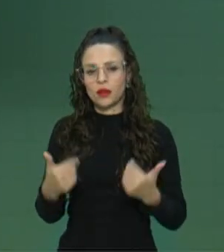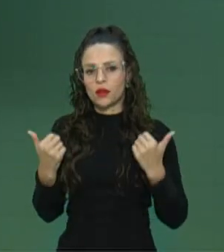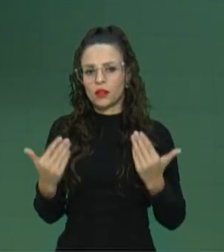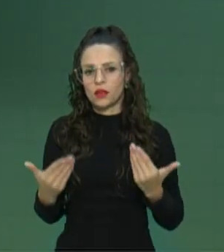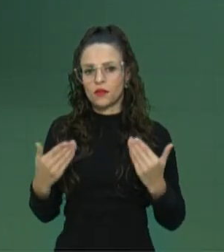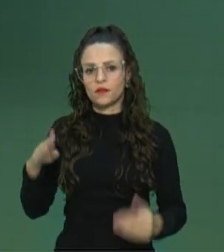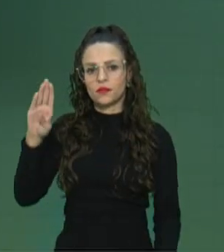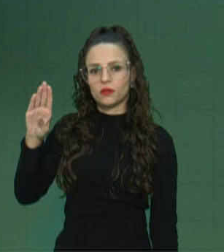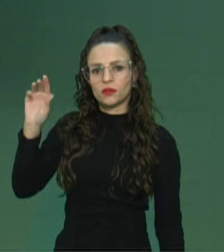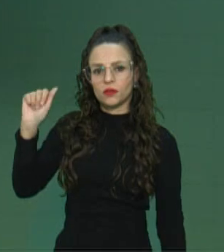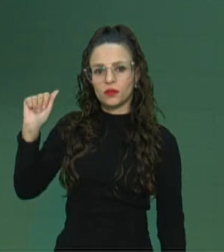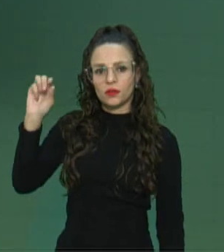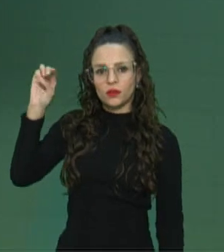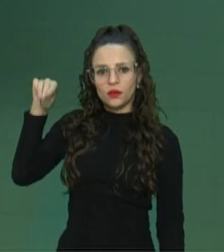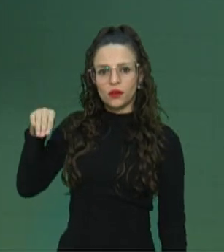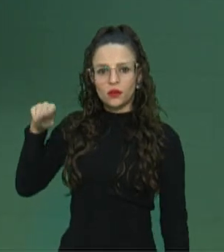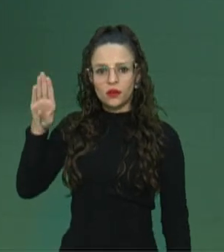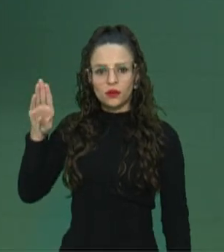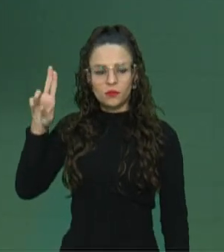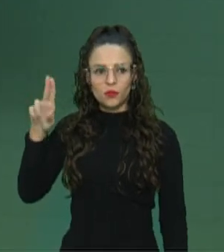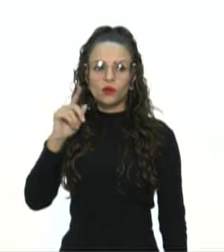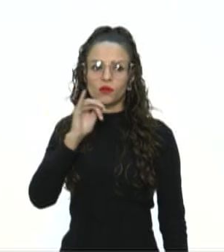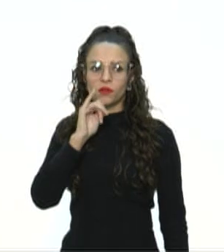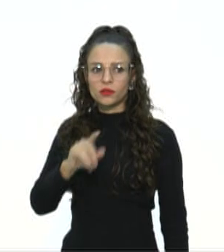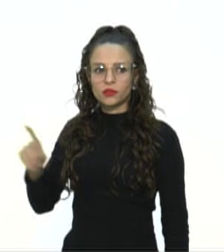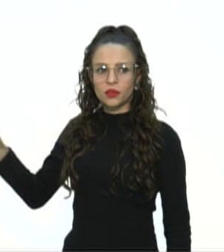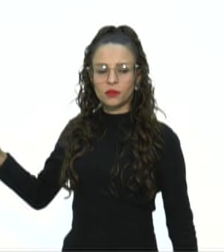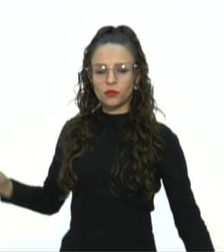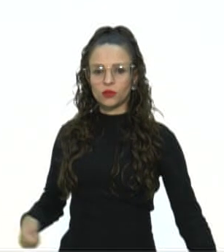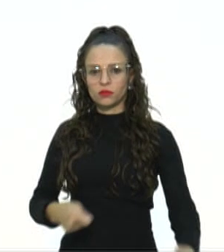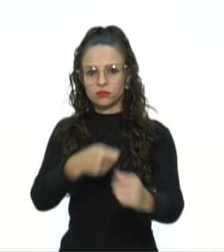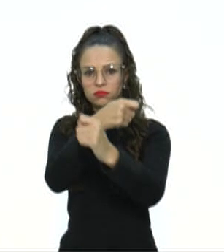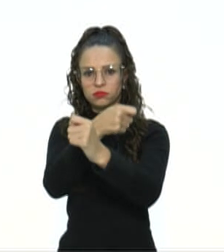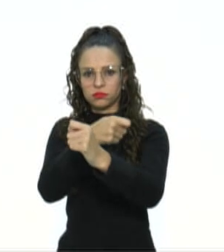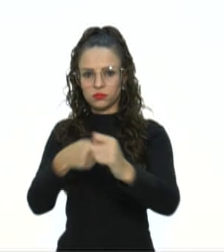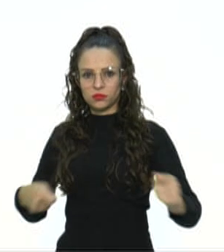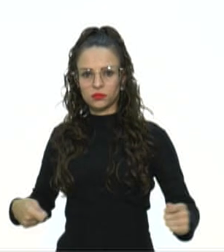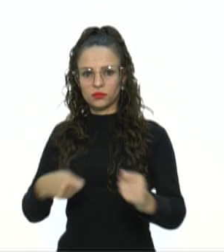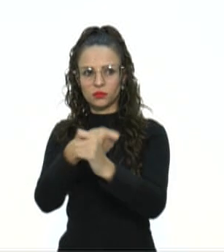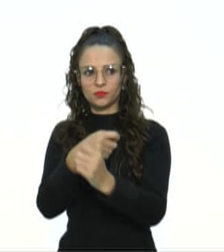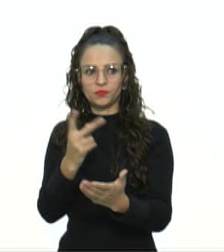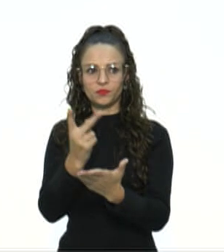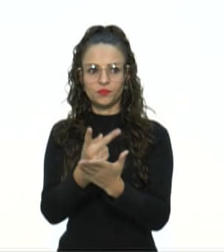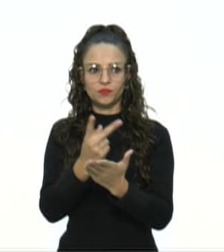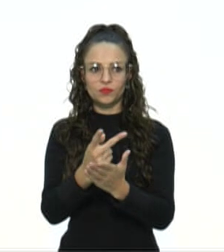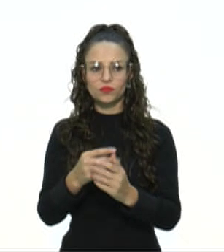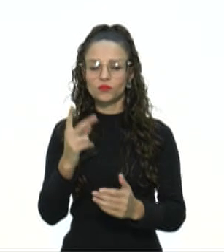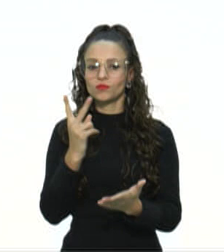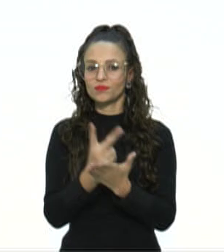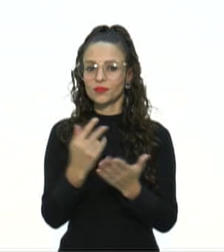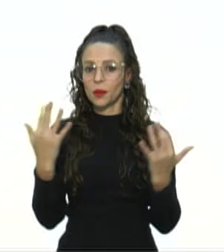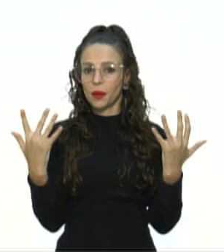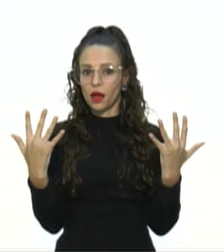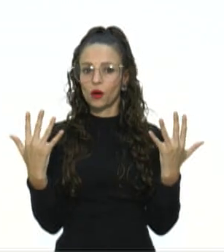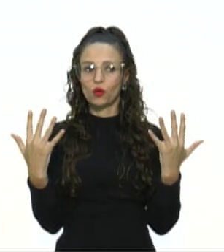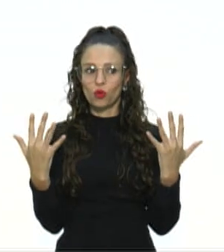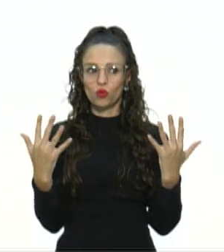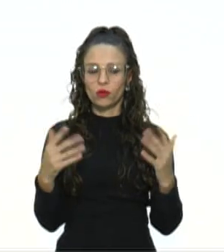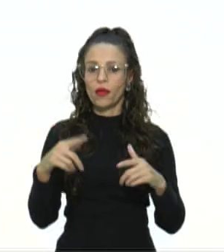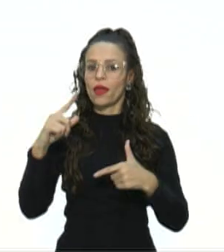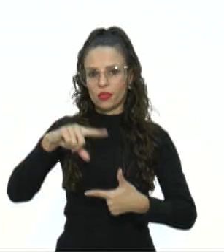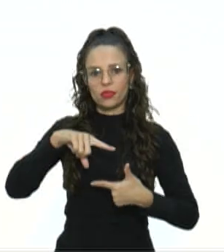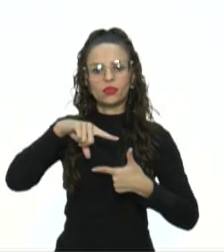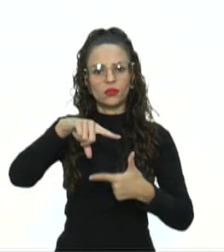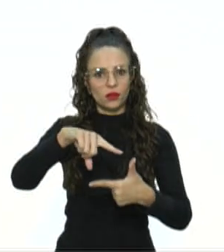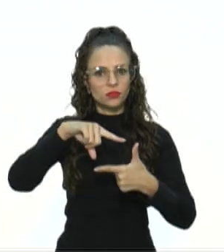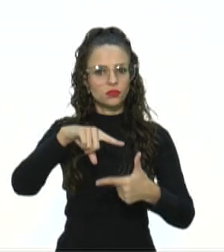empunhadas dessa maneira, como eles estão demonstrando aqui, sempre com as duas mãos. Então tem toda essa também, essa tradição, né, que